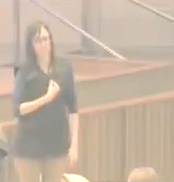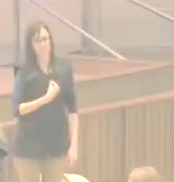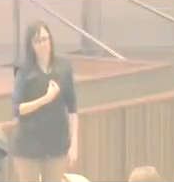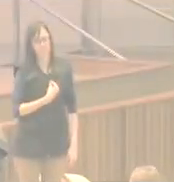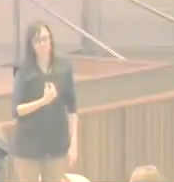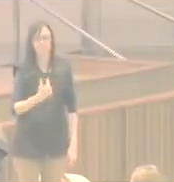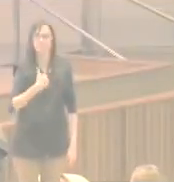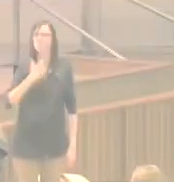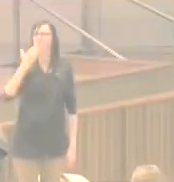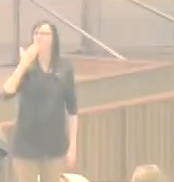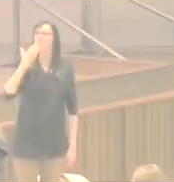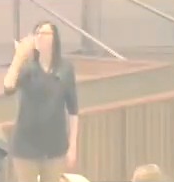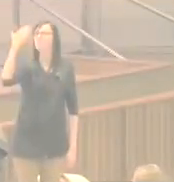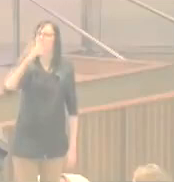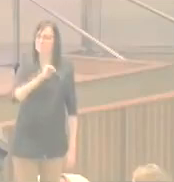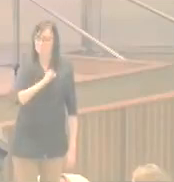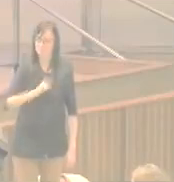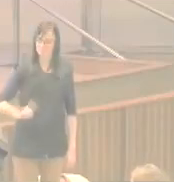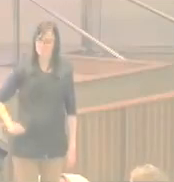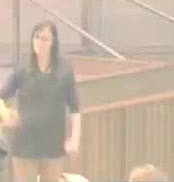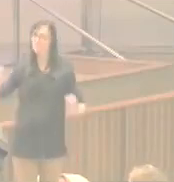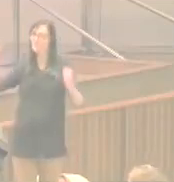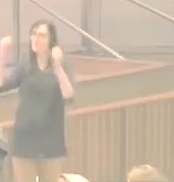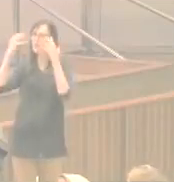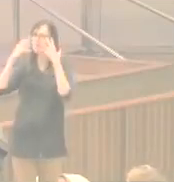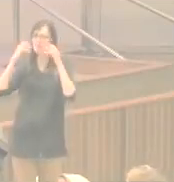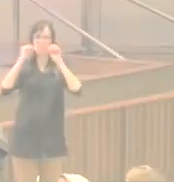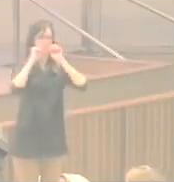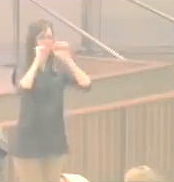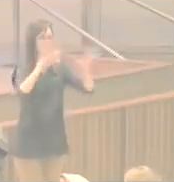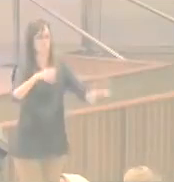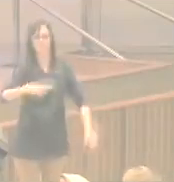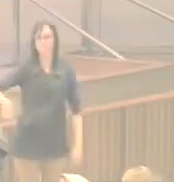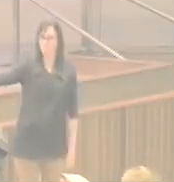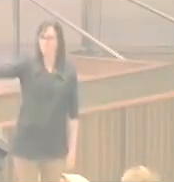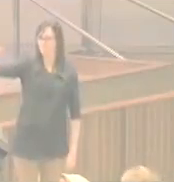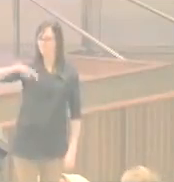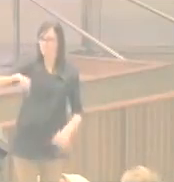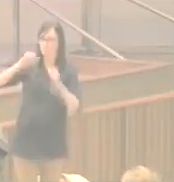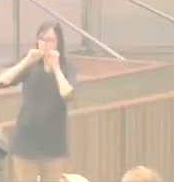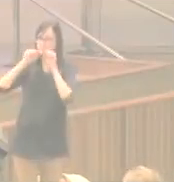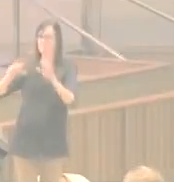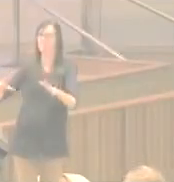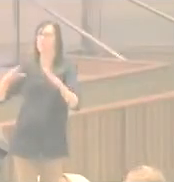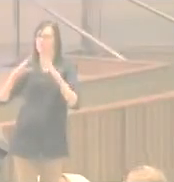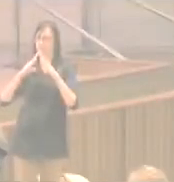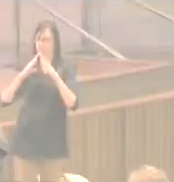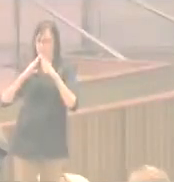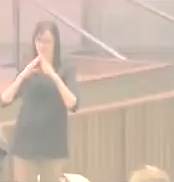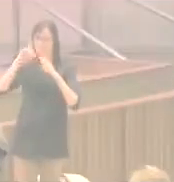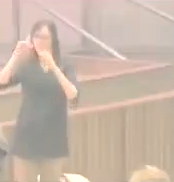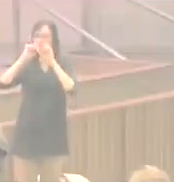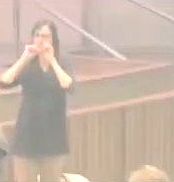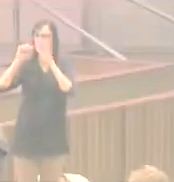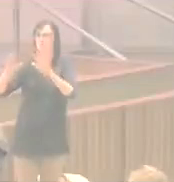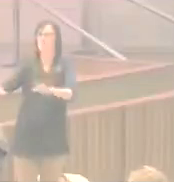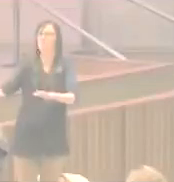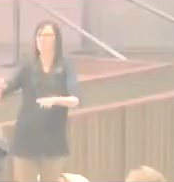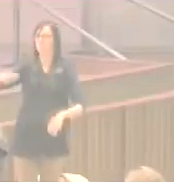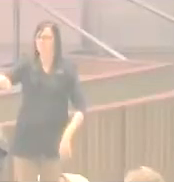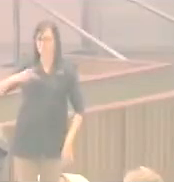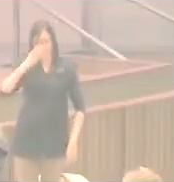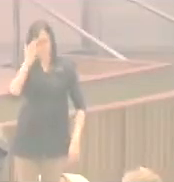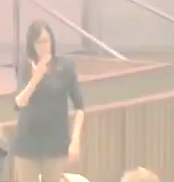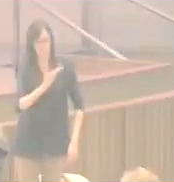peço, Senhor, abençoa esses teus filhos, abençoa a sua casa, abençoa os seus